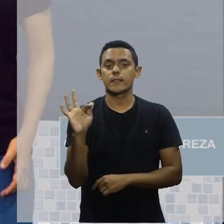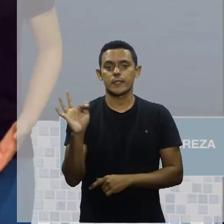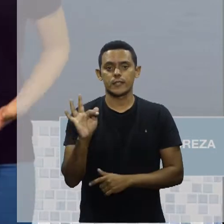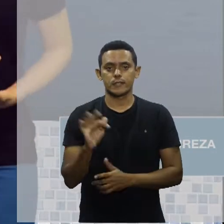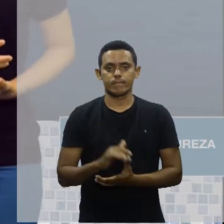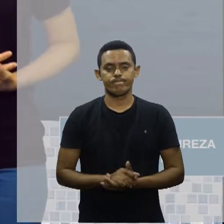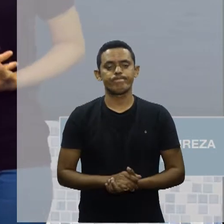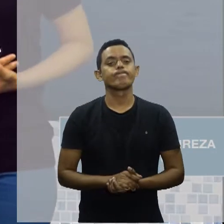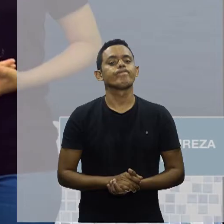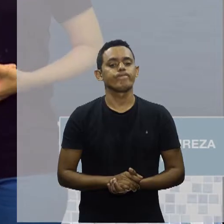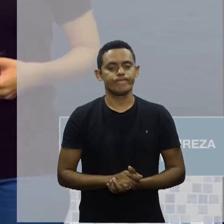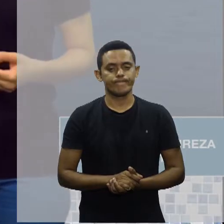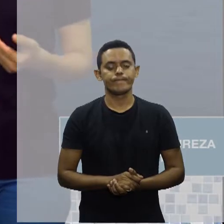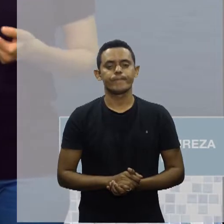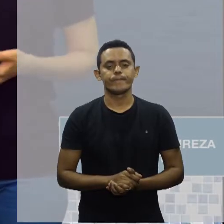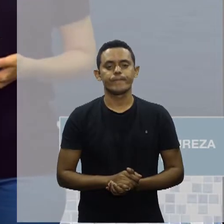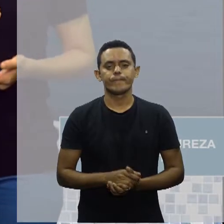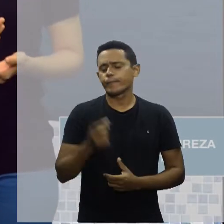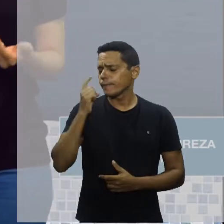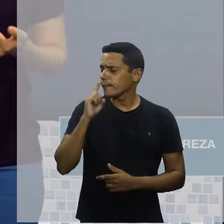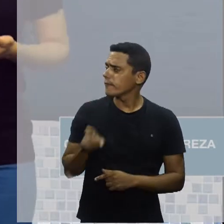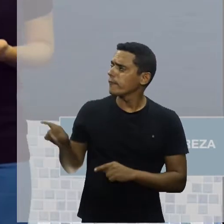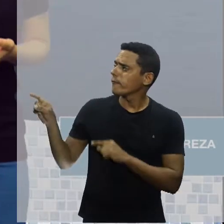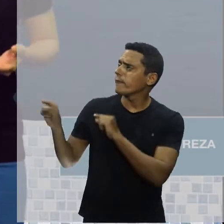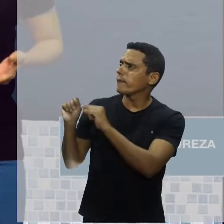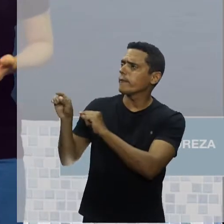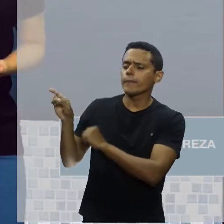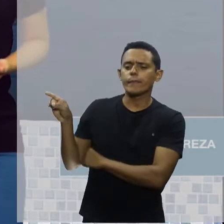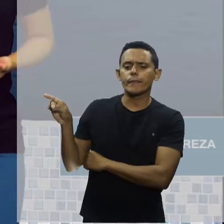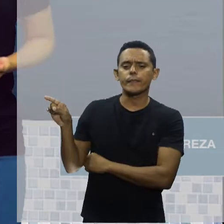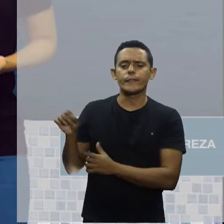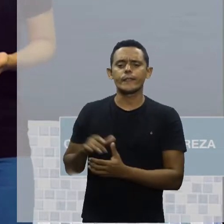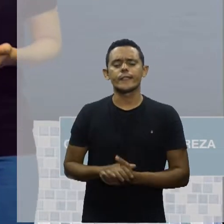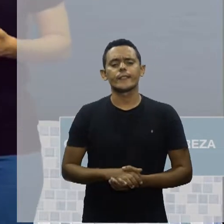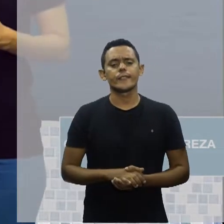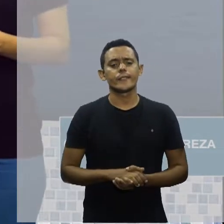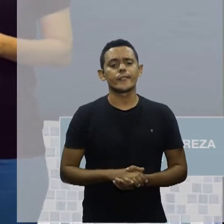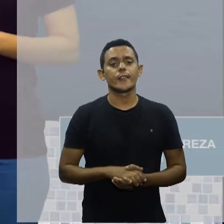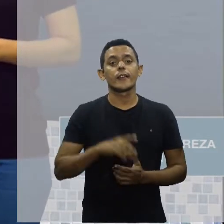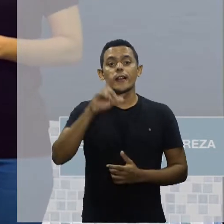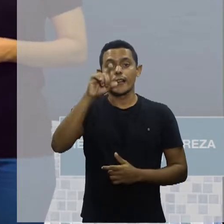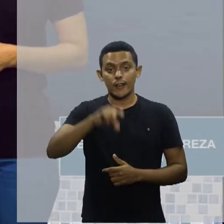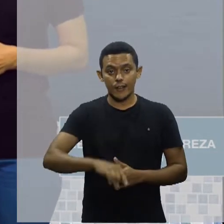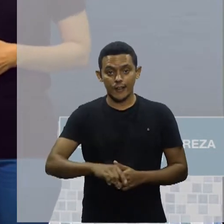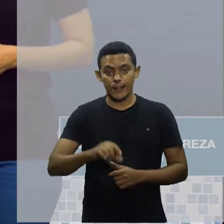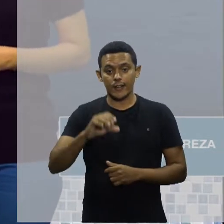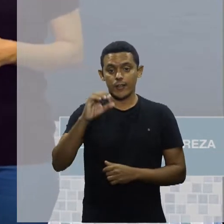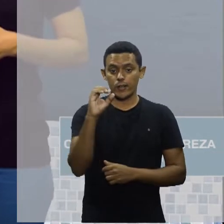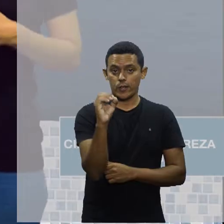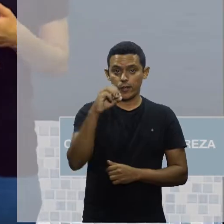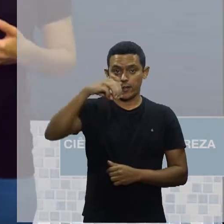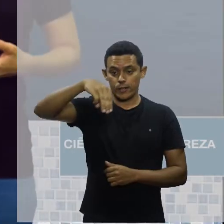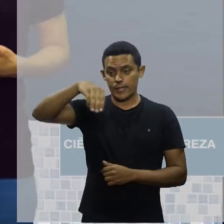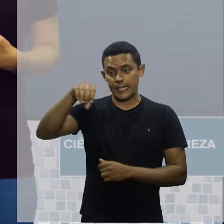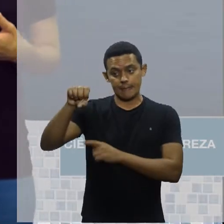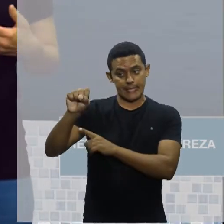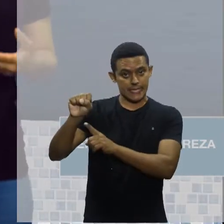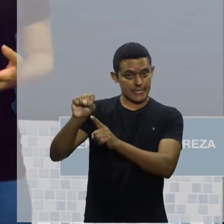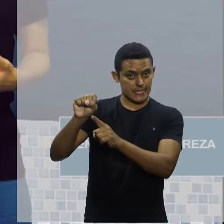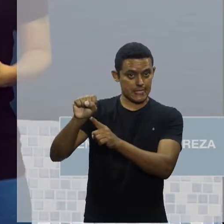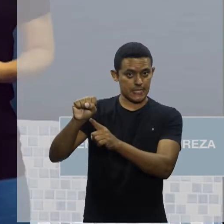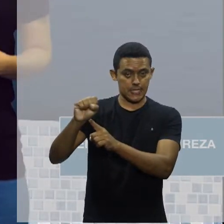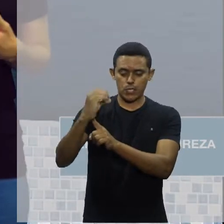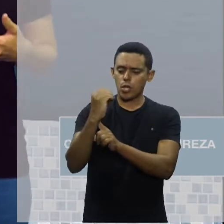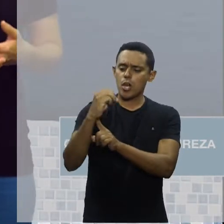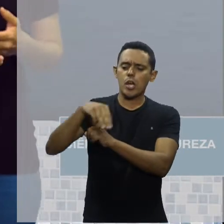Então, nós temos aqui que a partir do aparecimento dos primeiros casos, a Organização Mundial de Saúde, ela começou a emitir